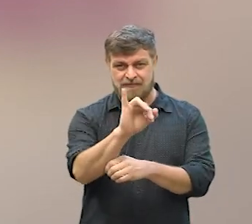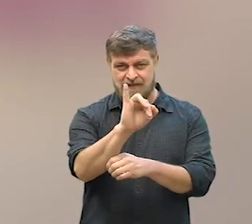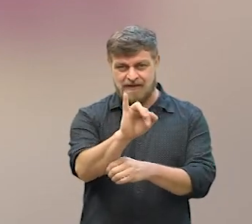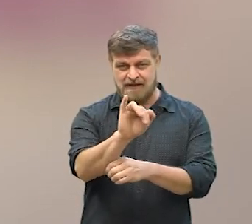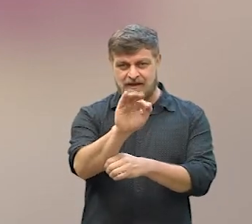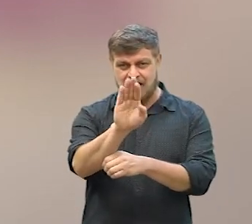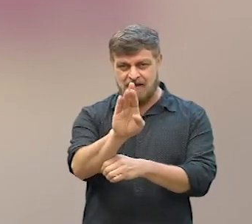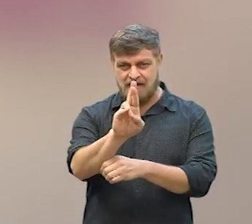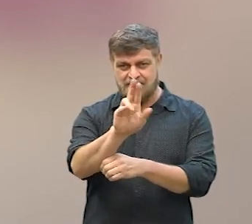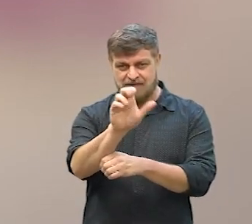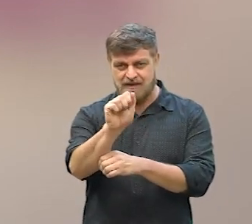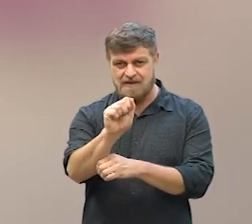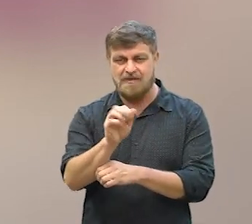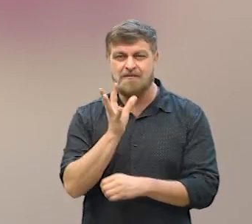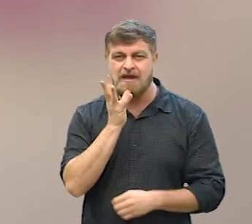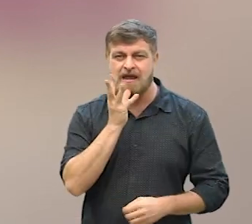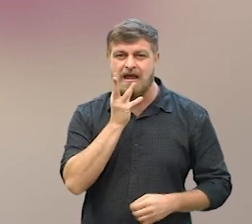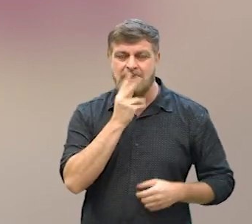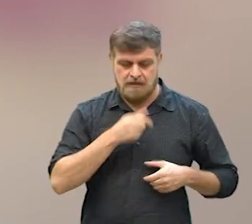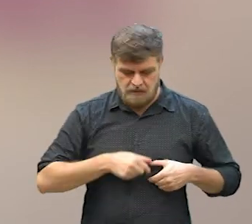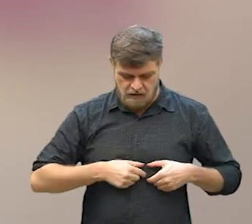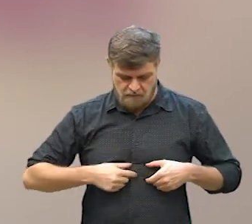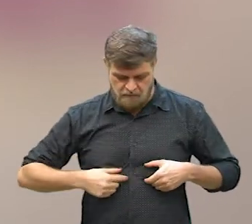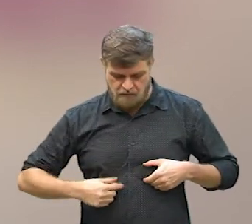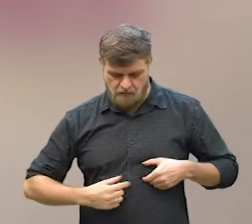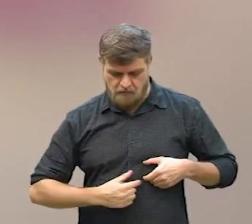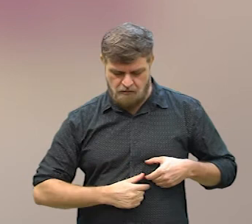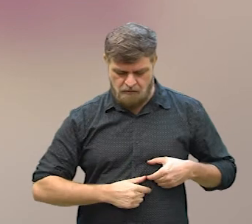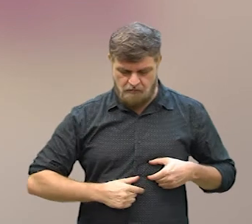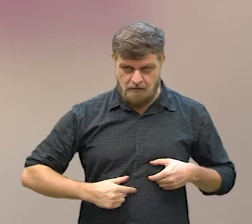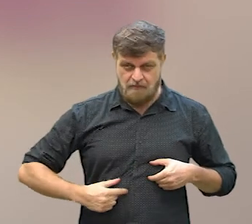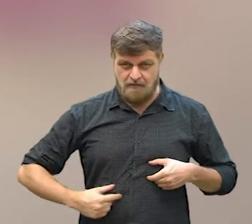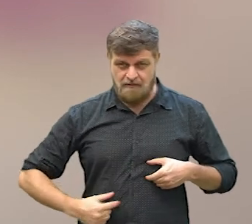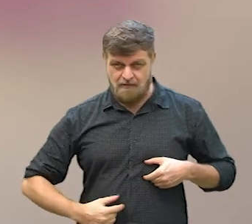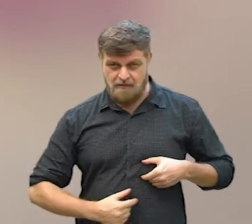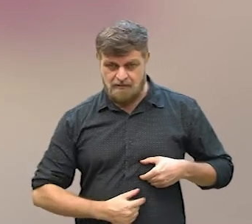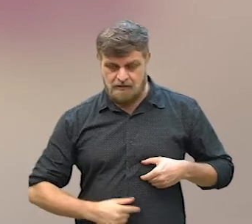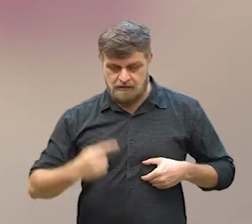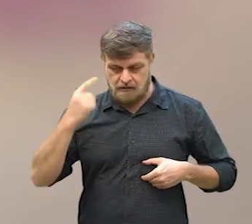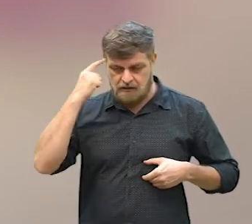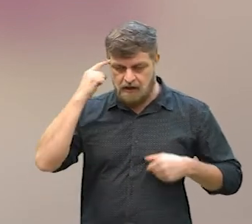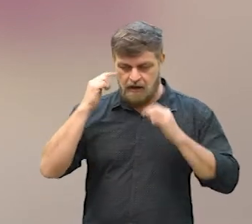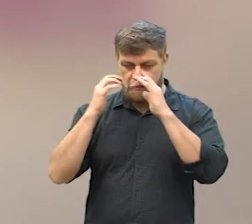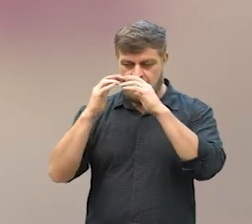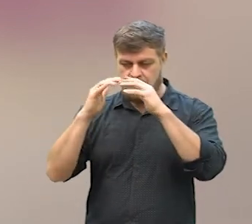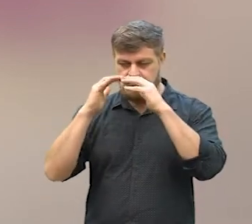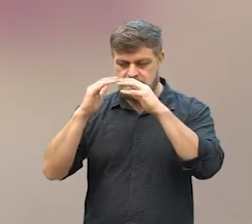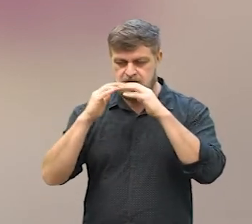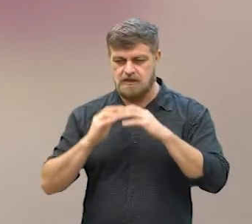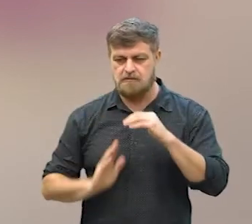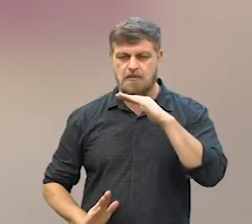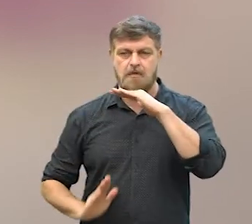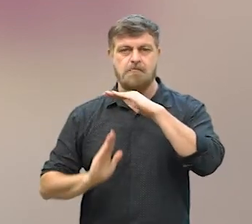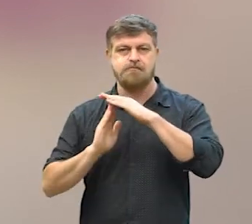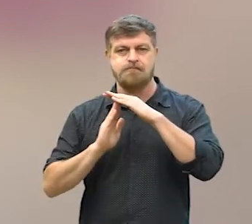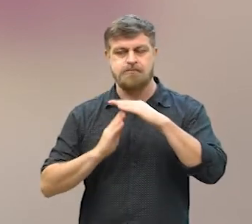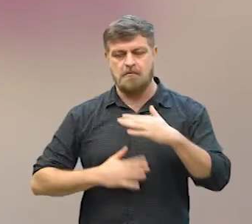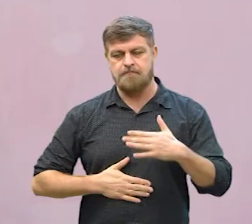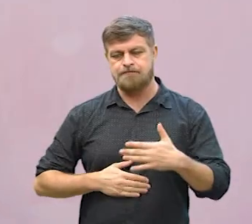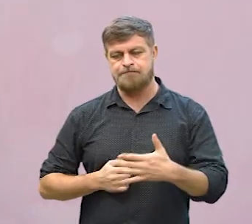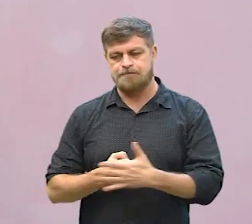porque demora de fazer toda a digestão e com isso consegue transmitir para o seu cérebro a